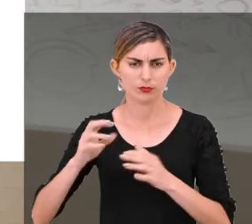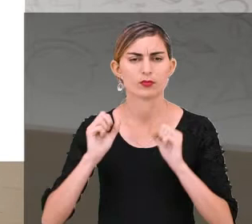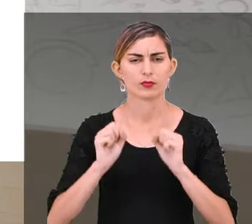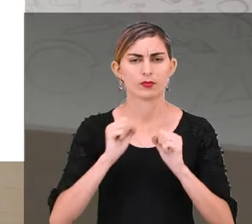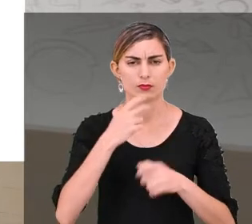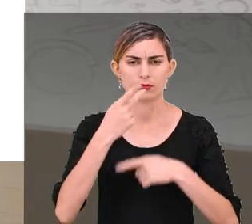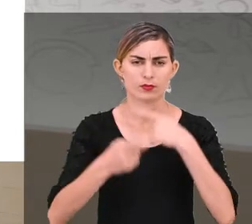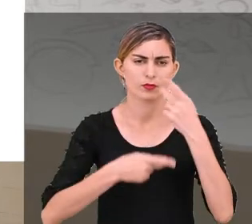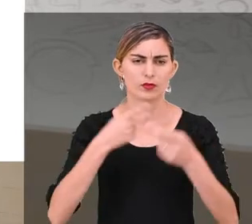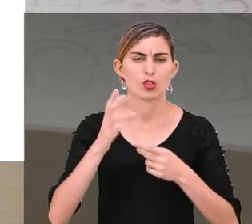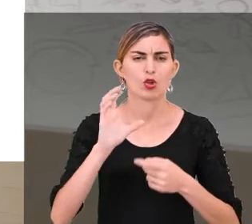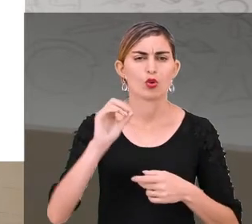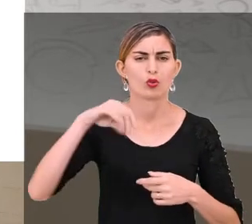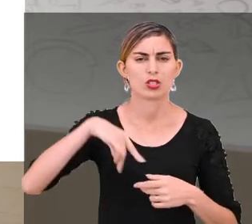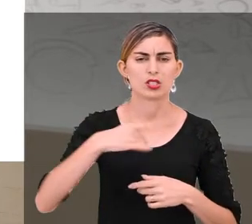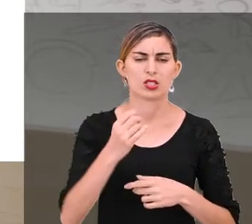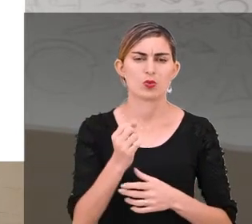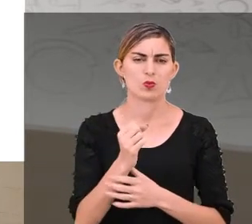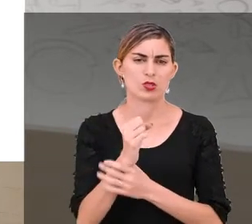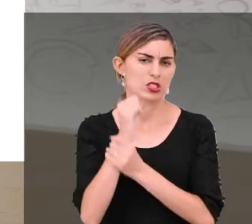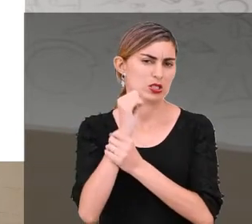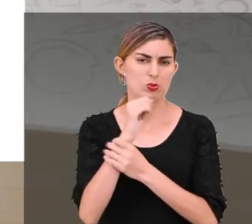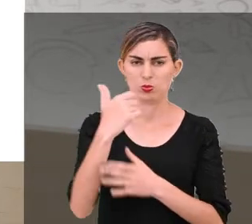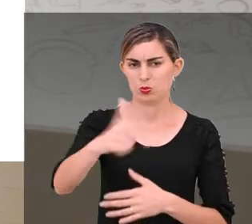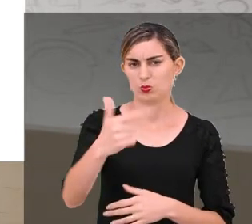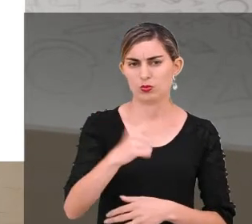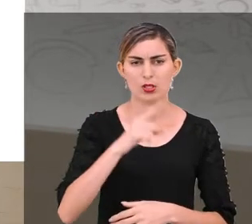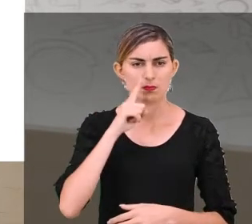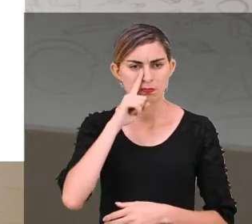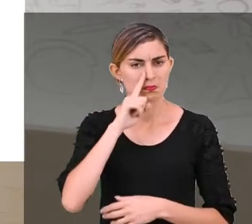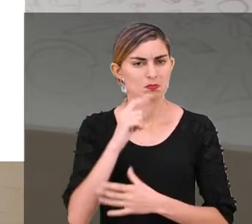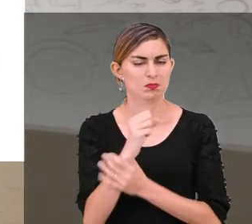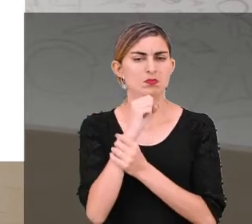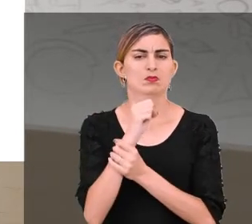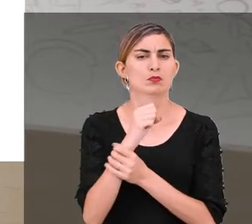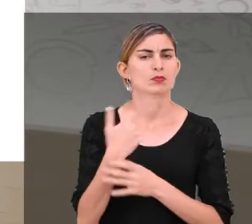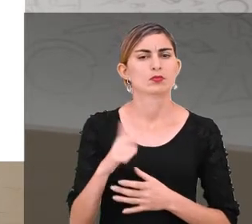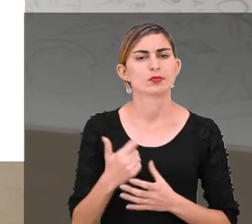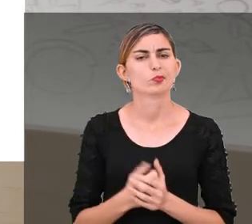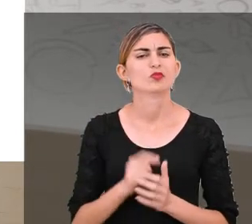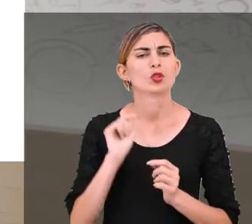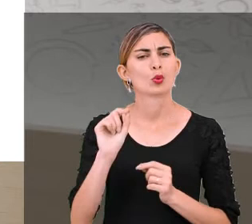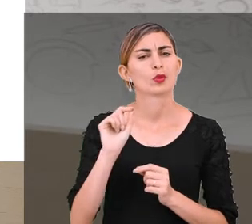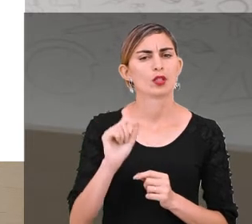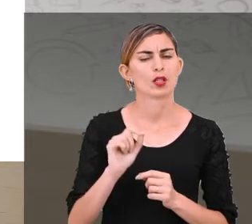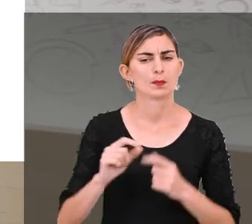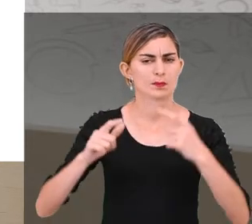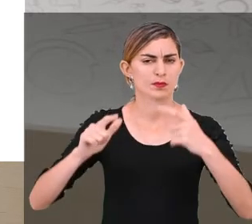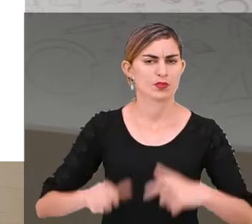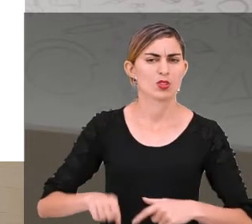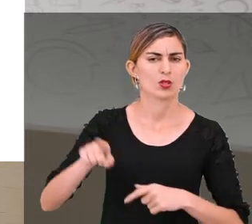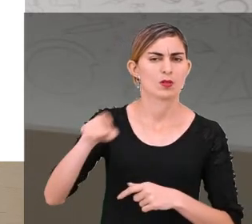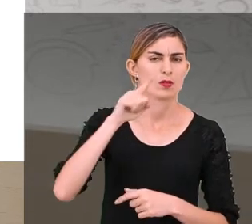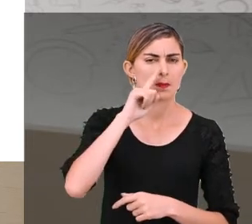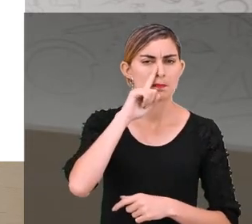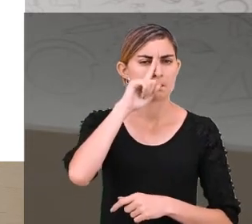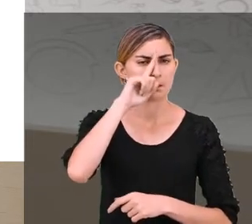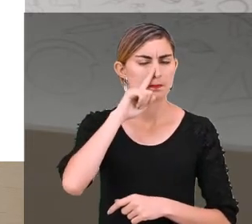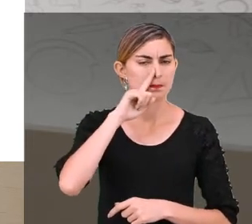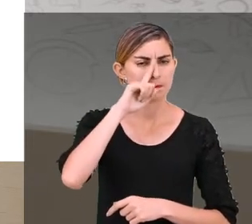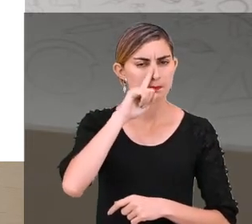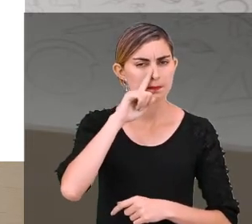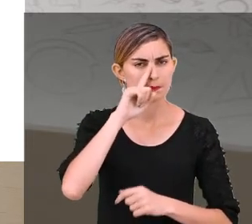organizacional, podemos falar sobre condição insegura. O que seria a condição insegura? Seria a condição daquele local